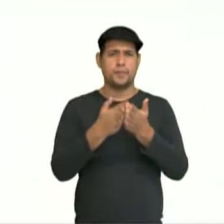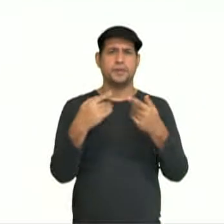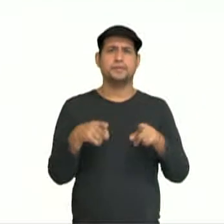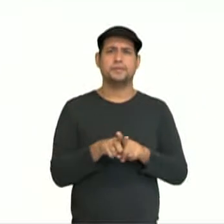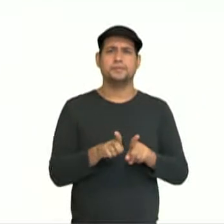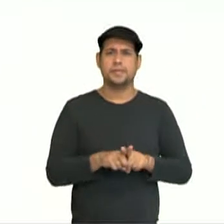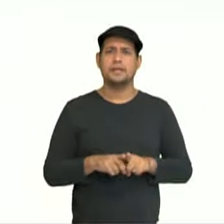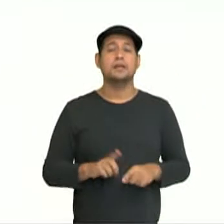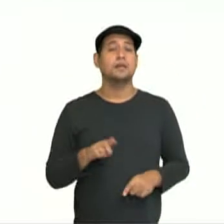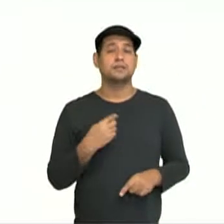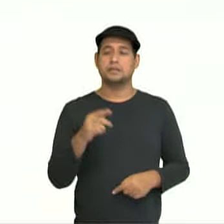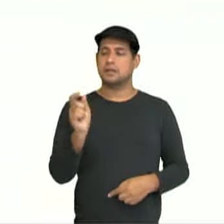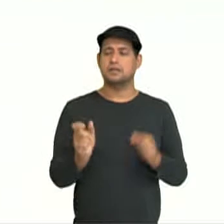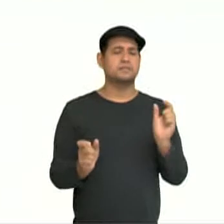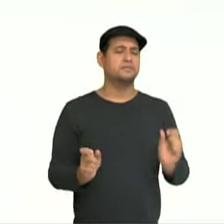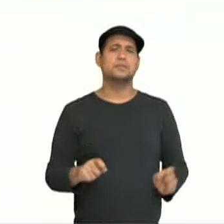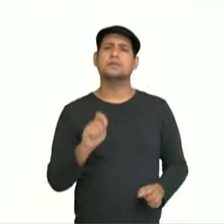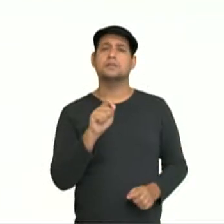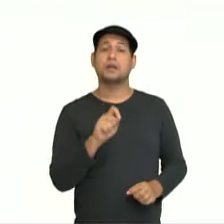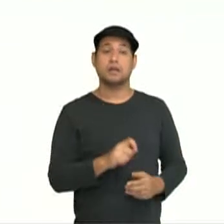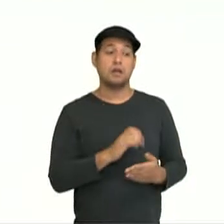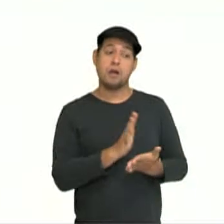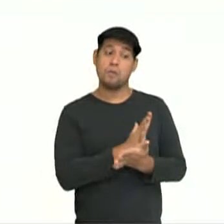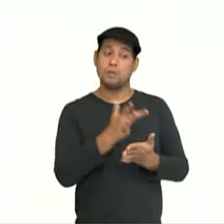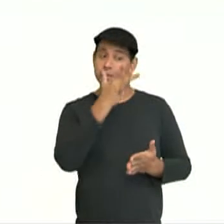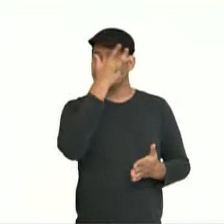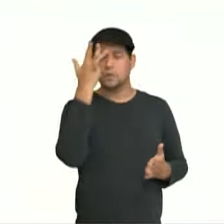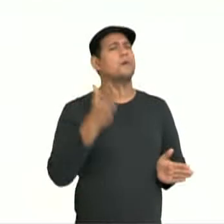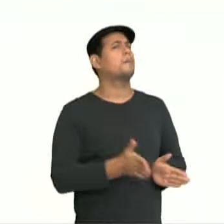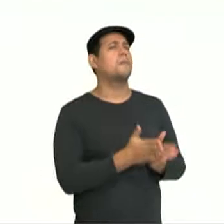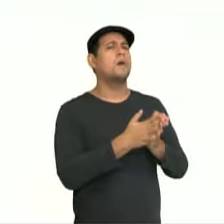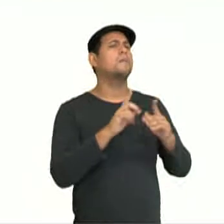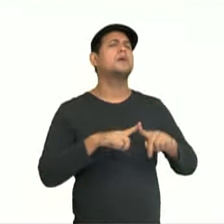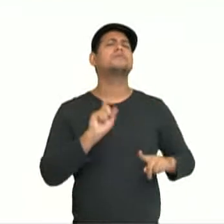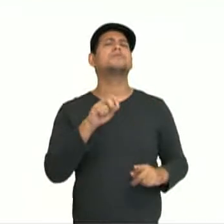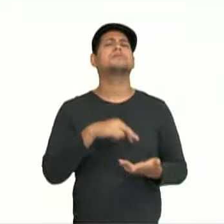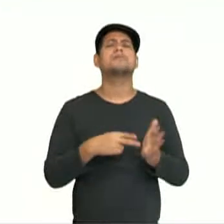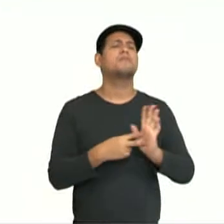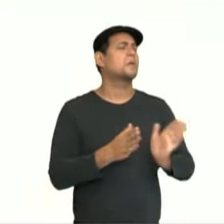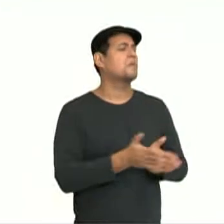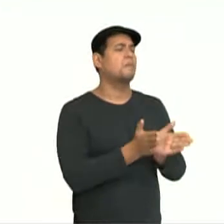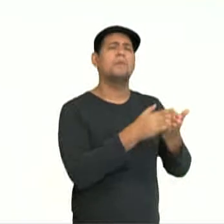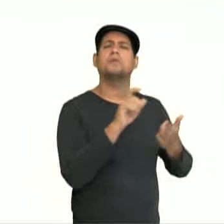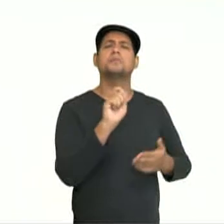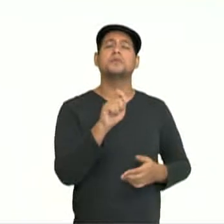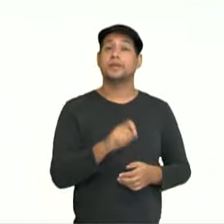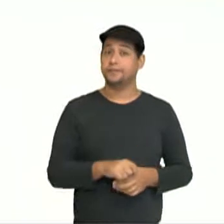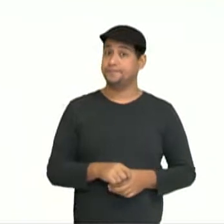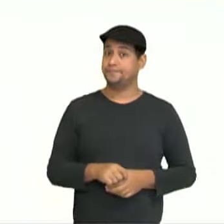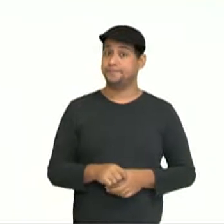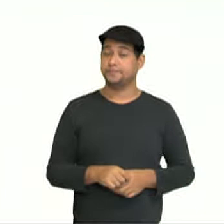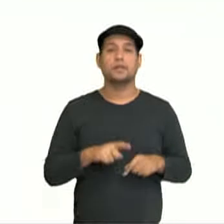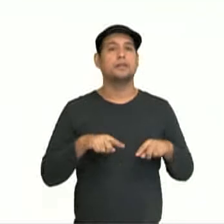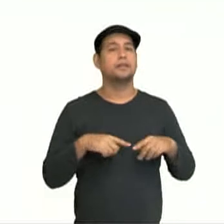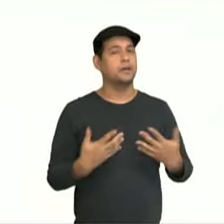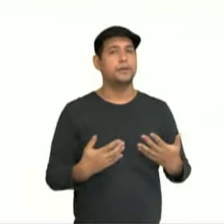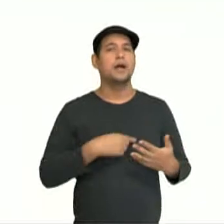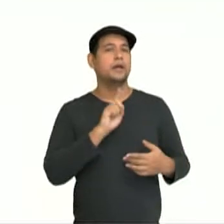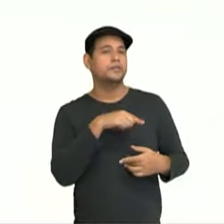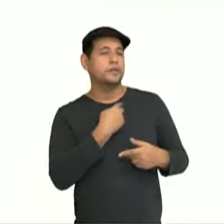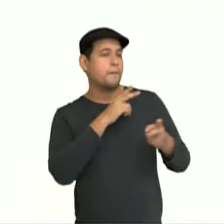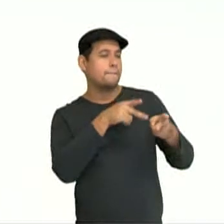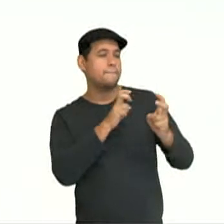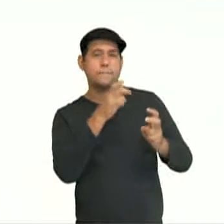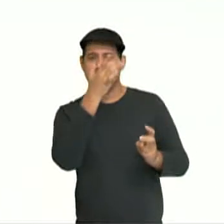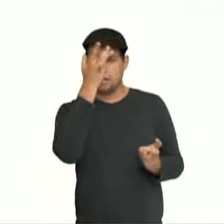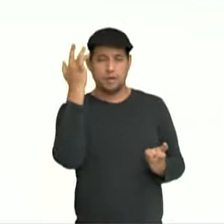muitas vezes você classifica como alguém pobre. Mas o que é ser pobre? Na verdade, nós só identificamos